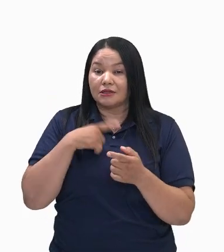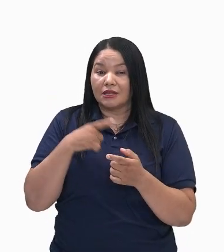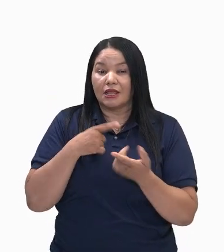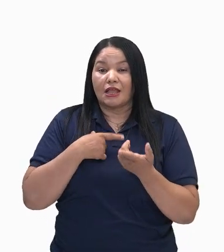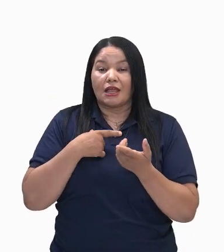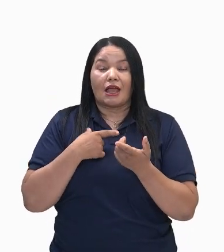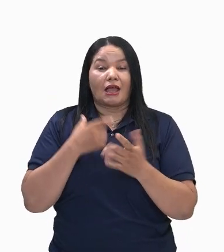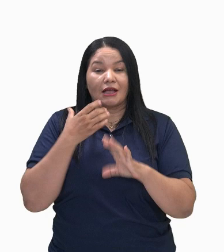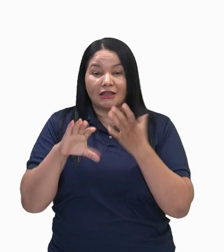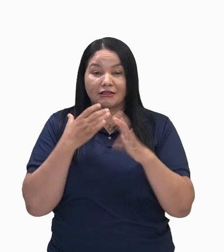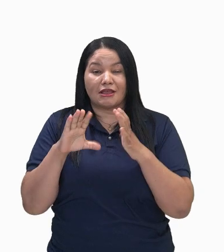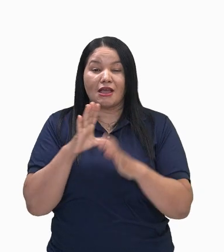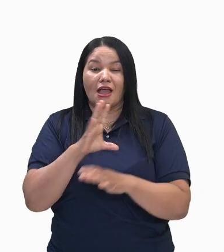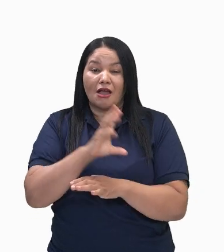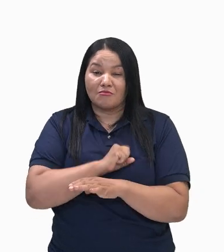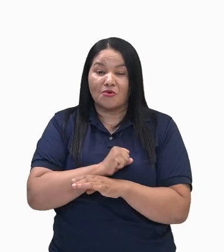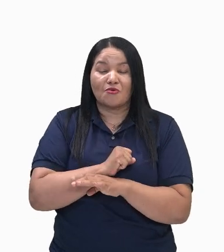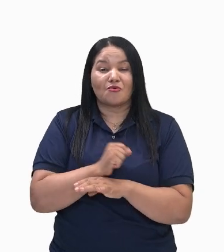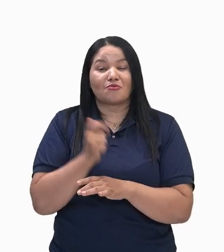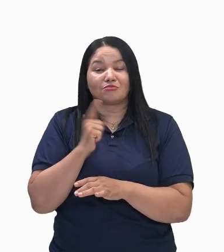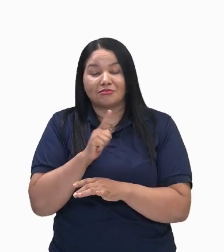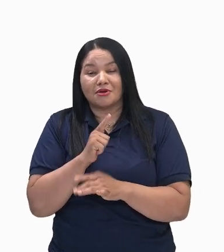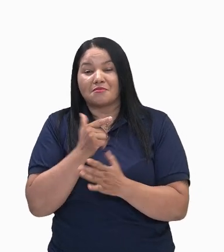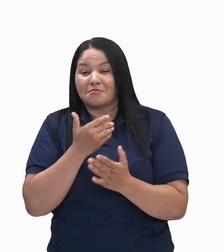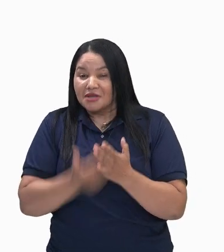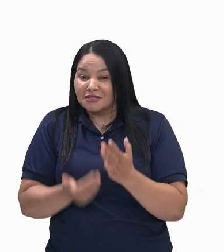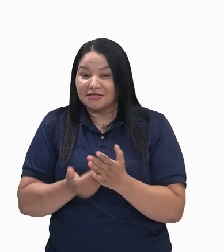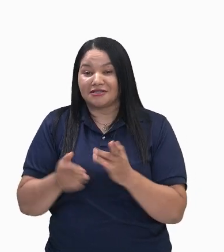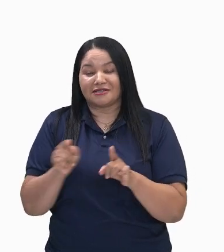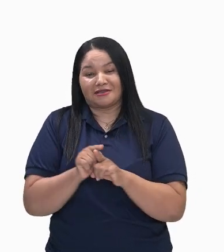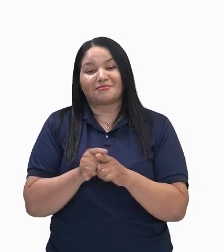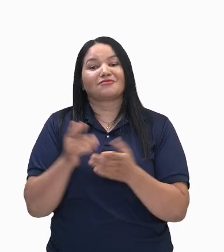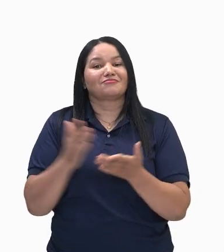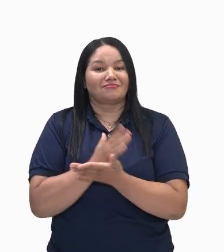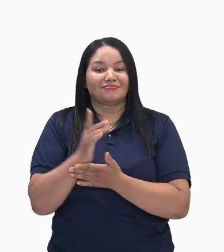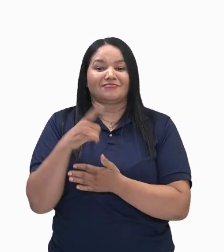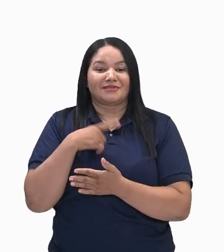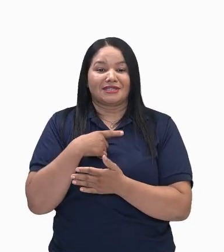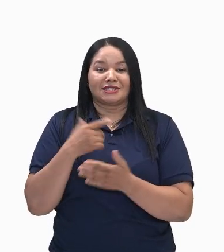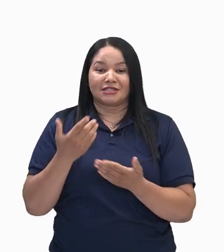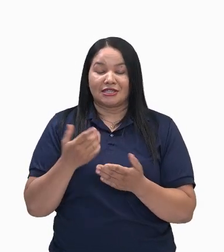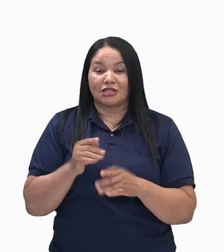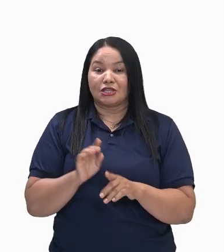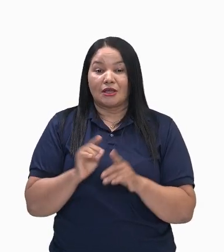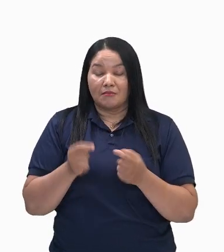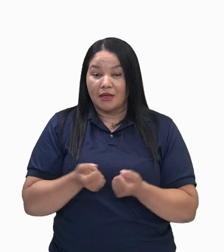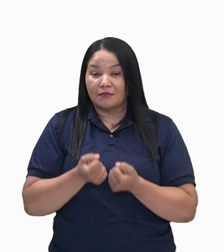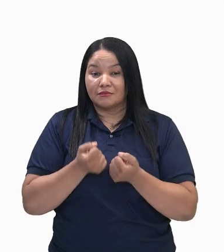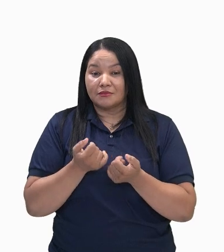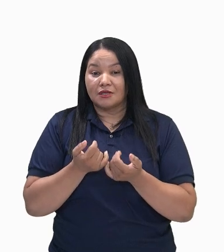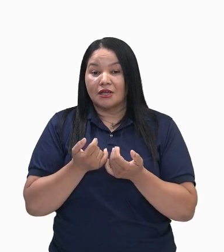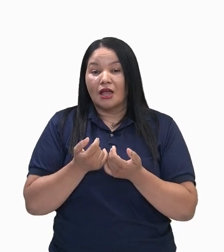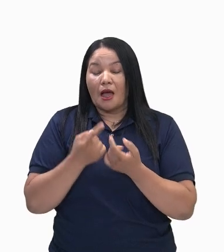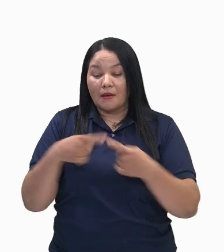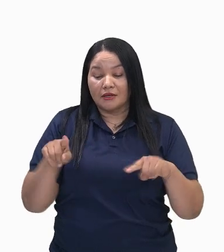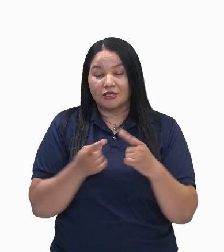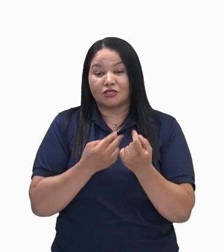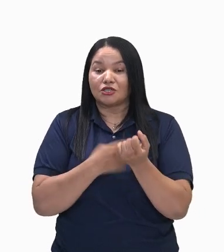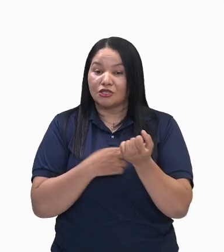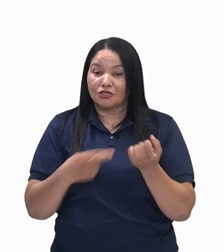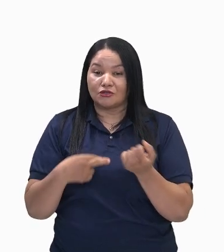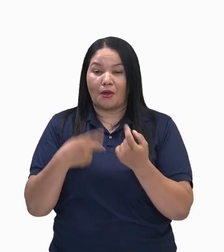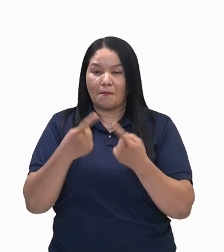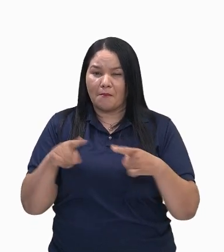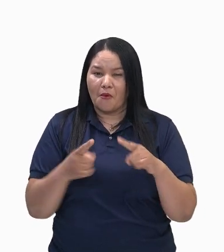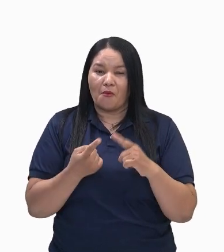os amores ganhos e perdidos. E vamos ver que os jograis ainda se apresentam ao ritmo das músicas do momento,